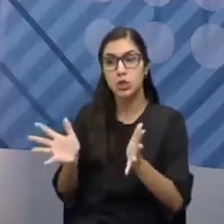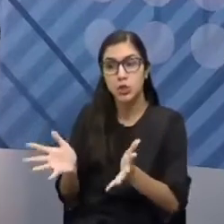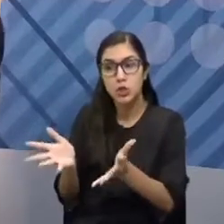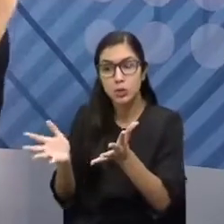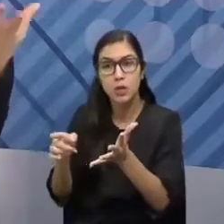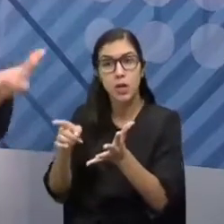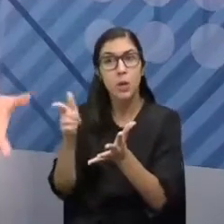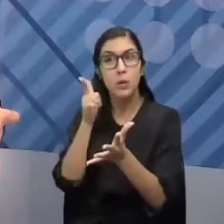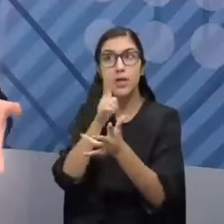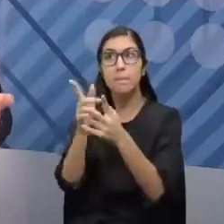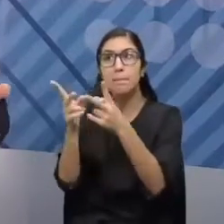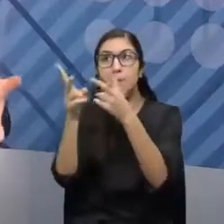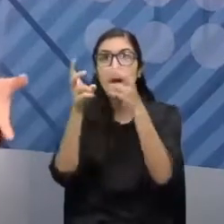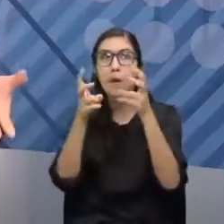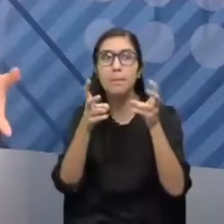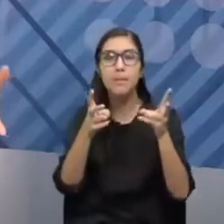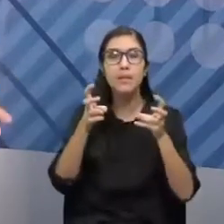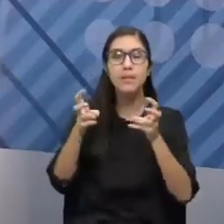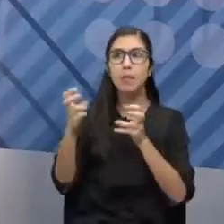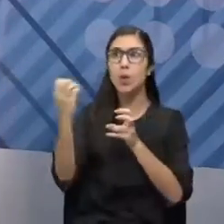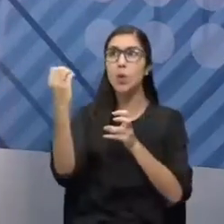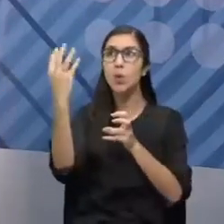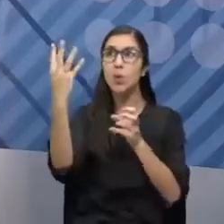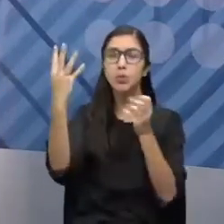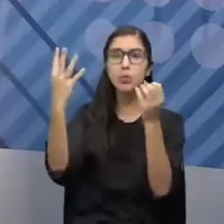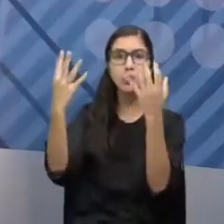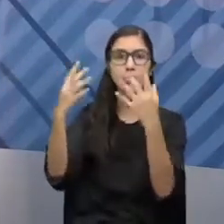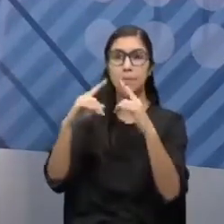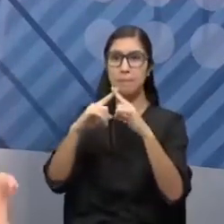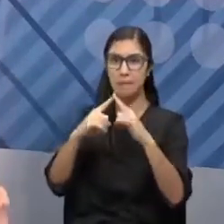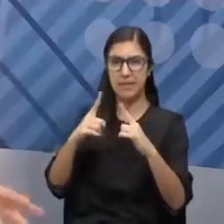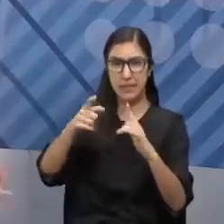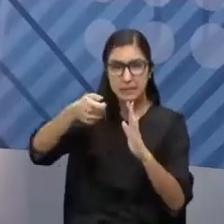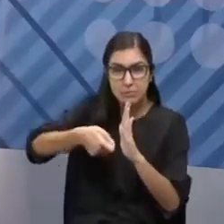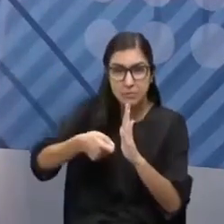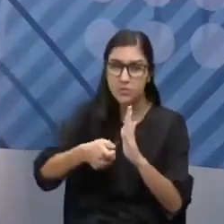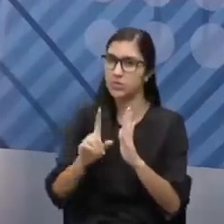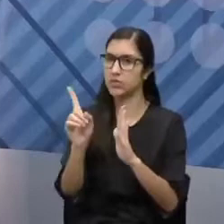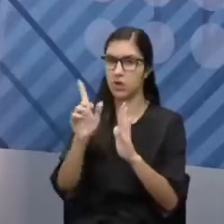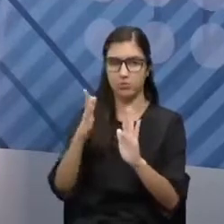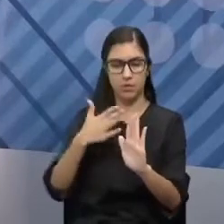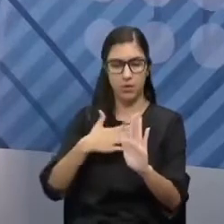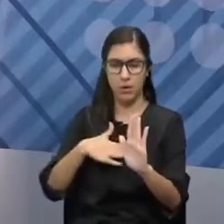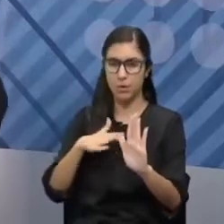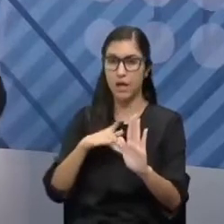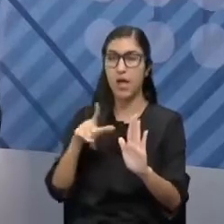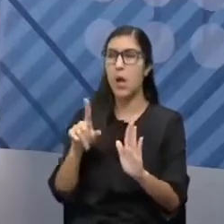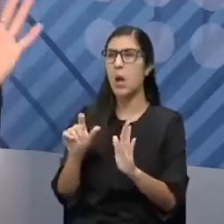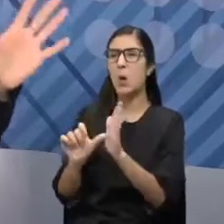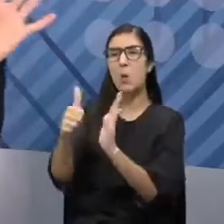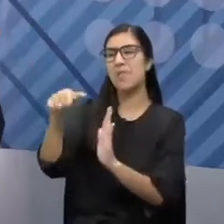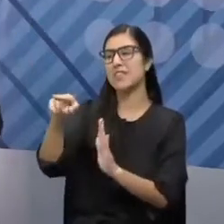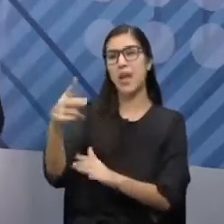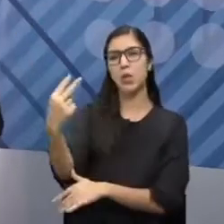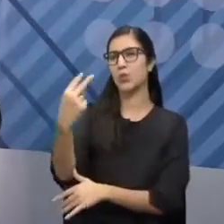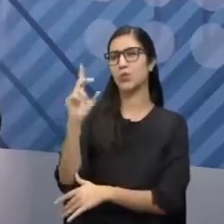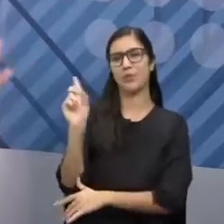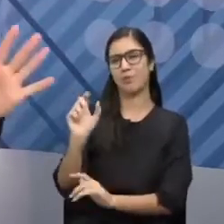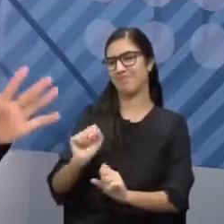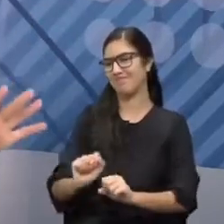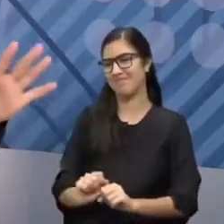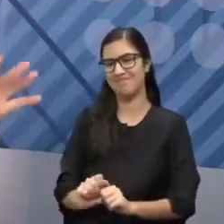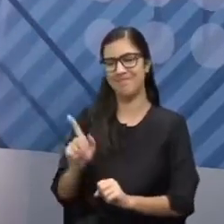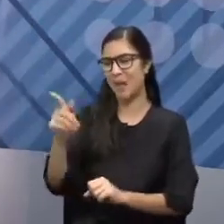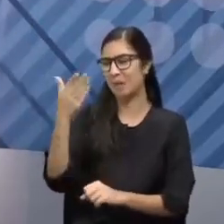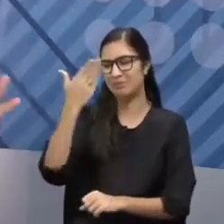ela começa a perceber essa luz, mas isso não é regras. Ah, não fiz uma vez, ela não olhou, ela não seguiu, ela